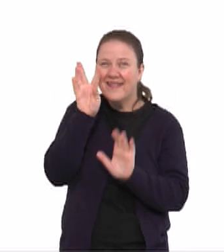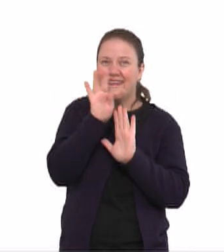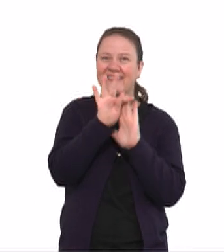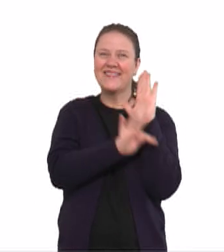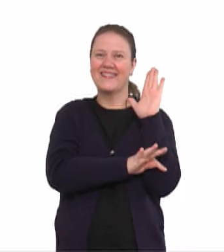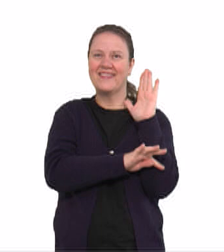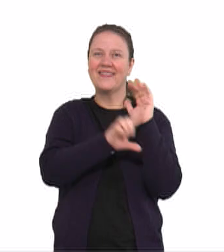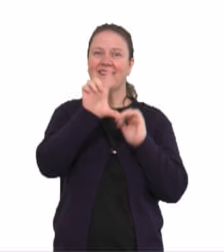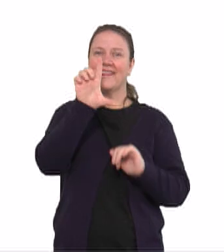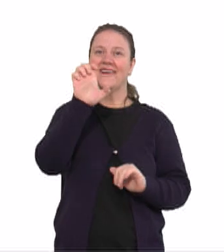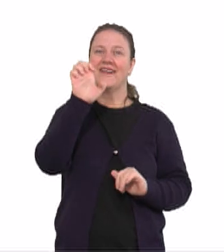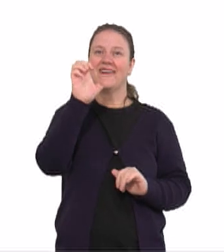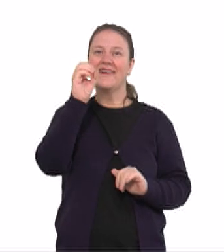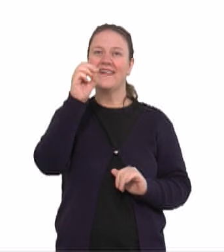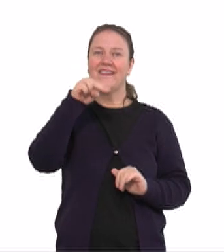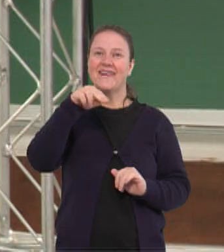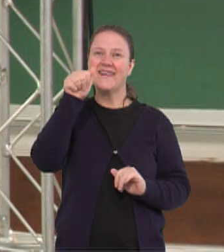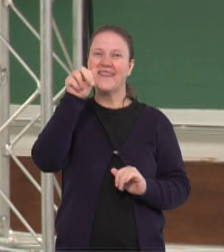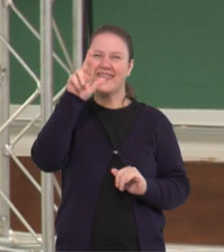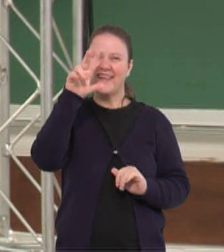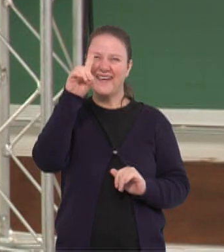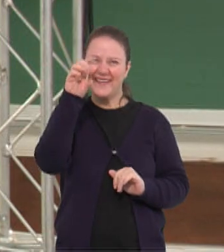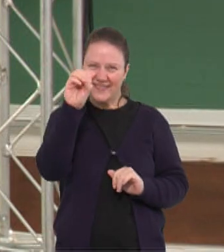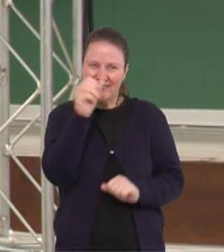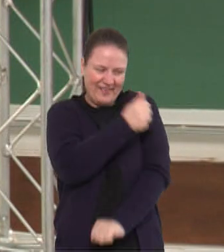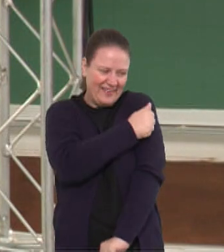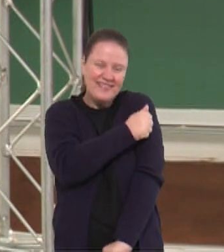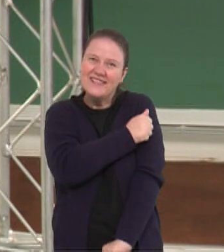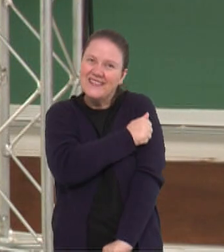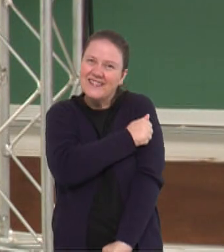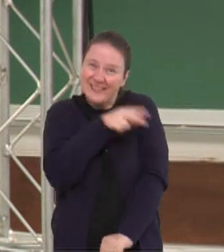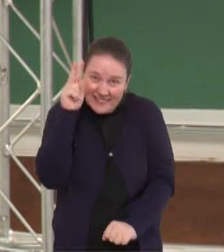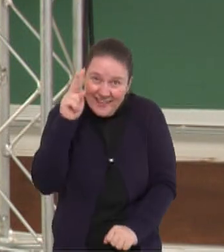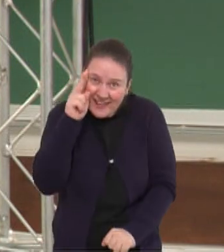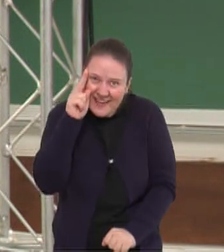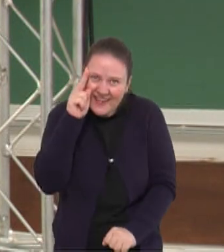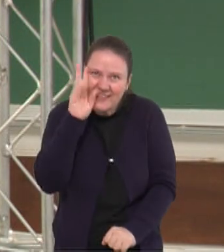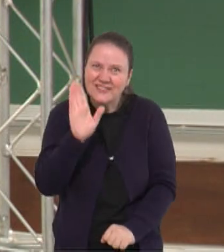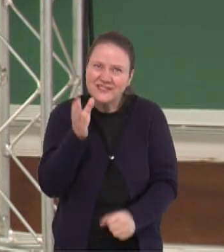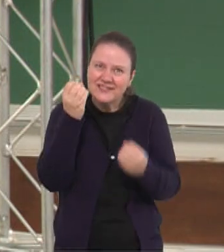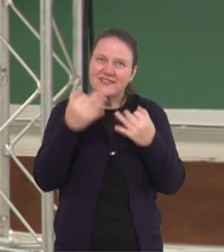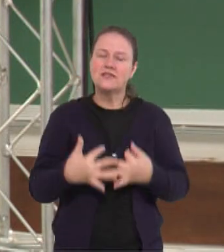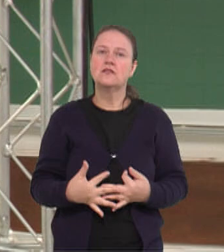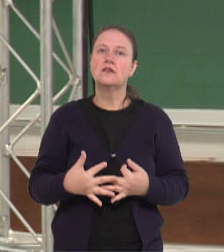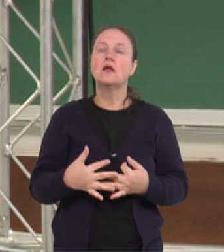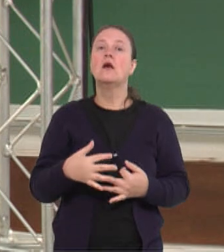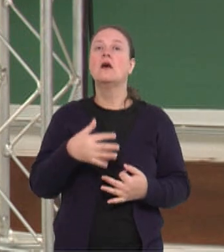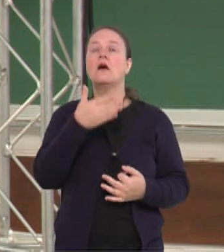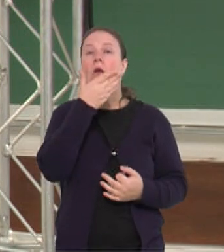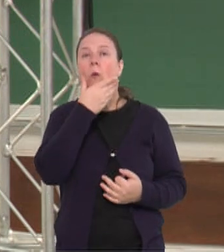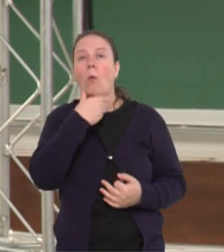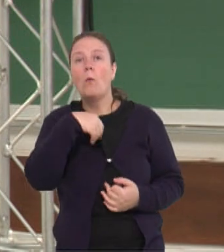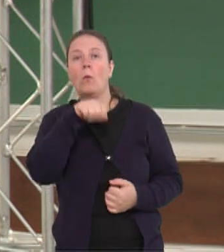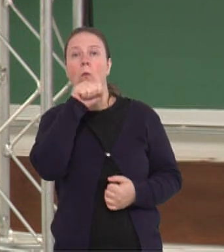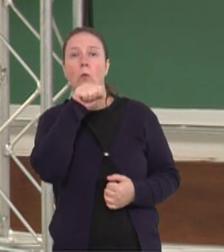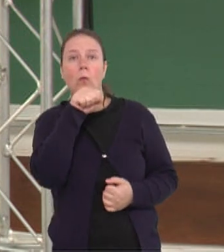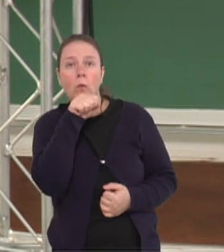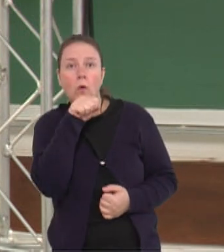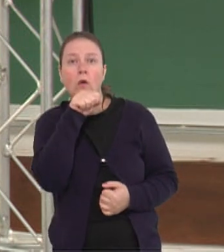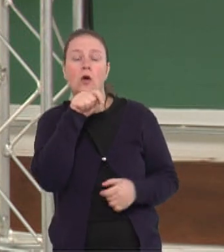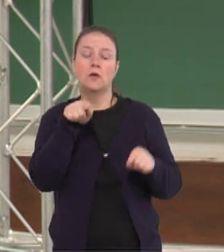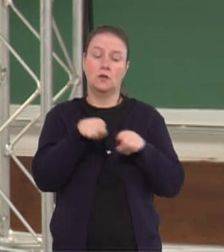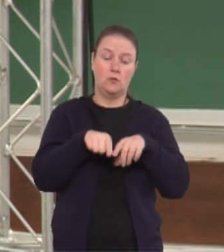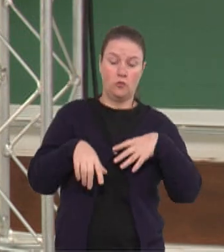Quem eram os personagens do texto do Leonardo? O pai e o filho. E aí nós falamos um monte de coisas que nós podíamos colocar